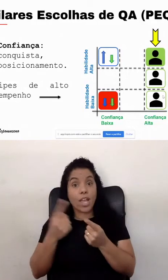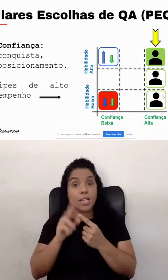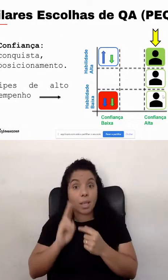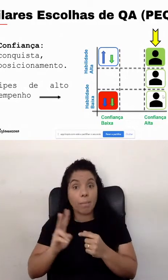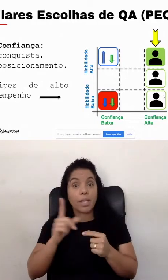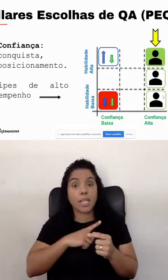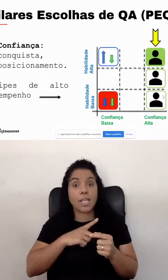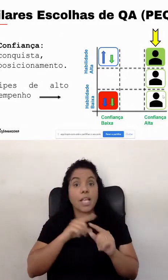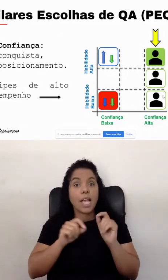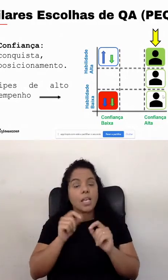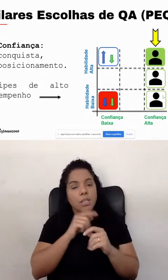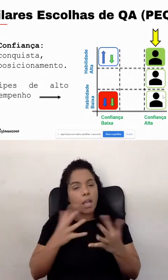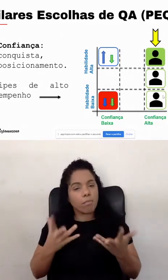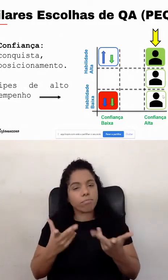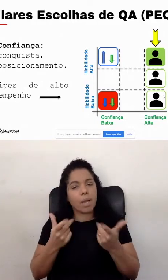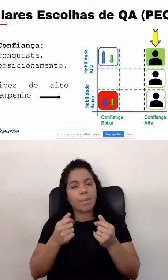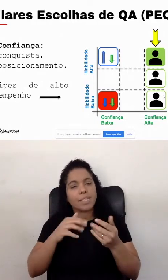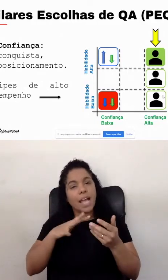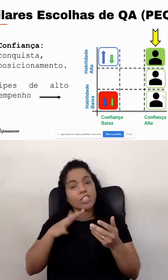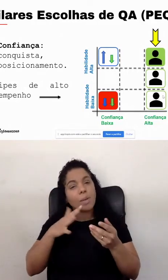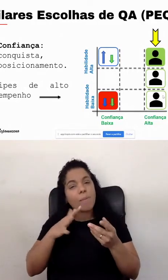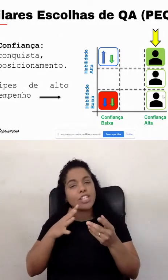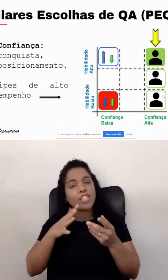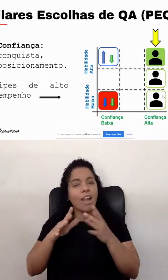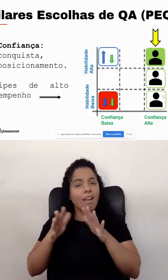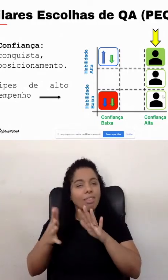tenham uma habilidade mediana,